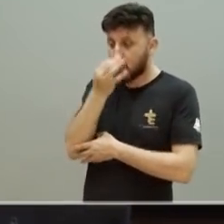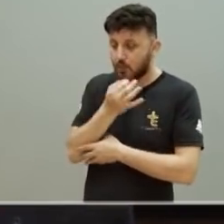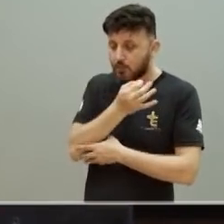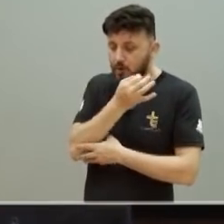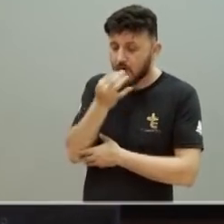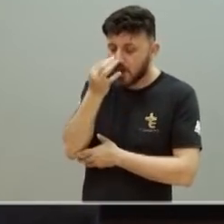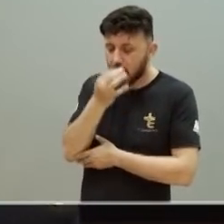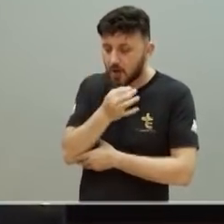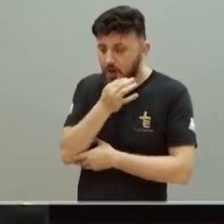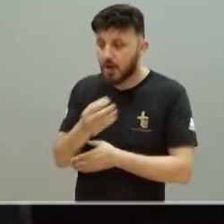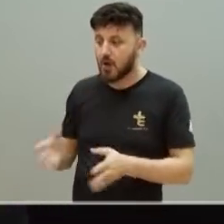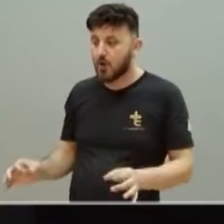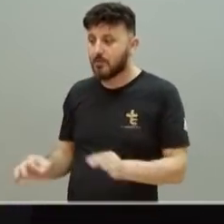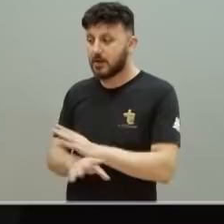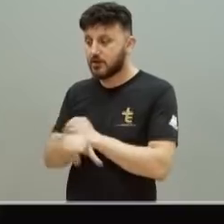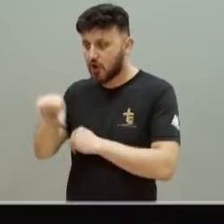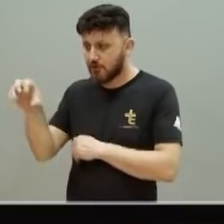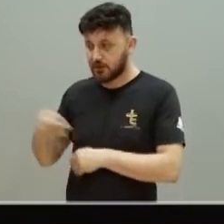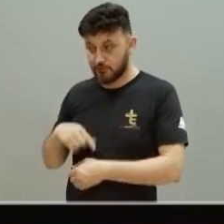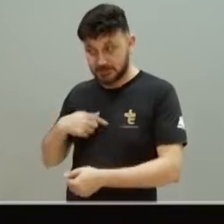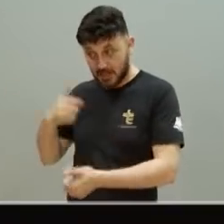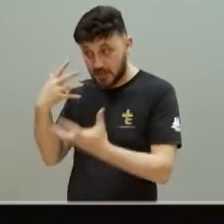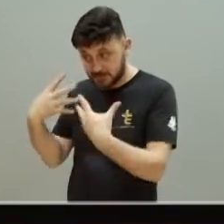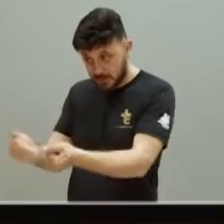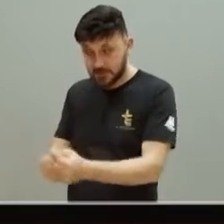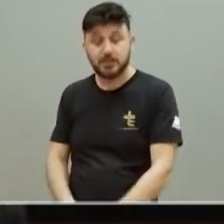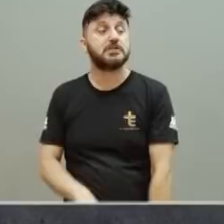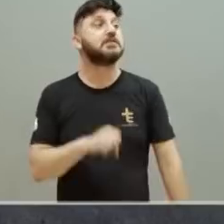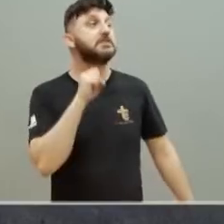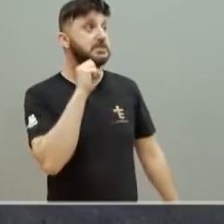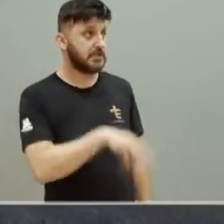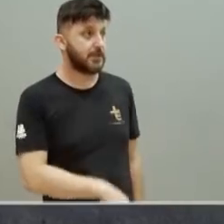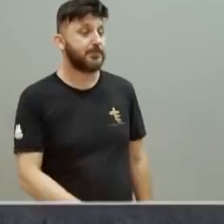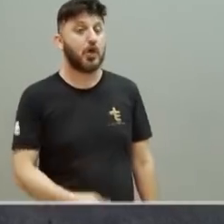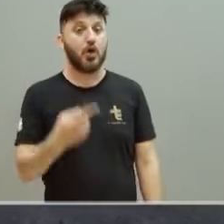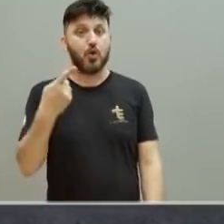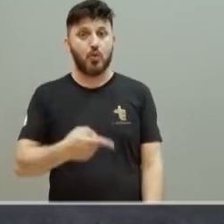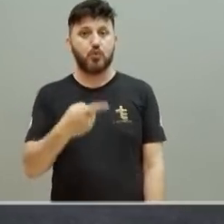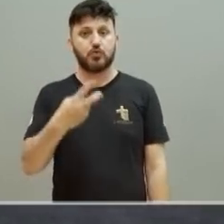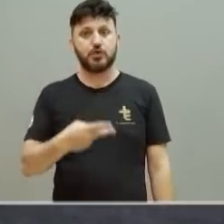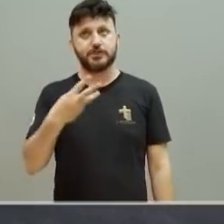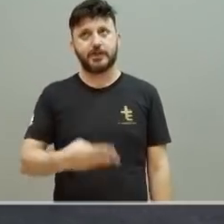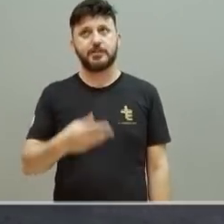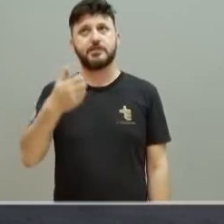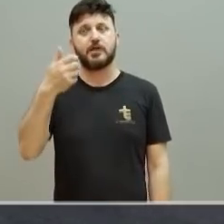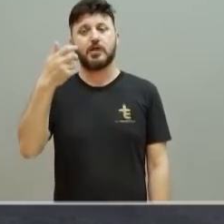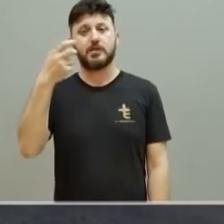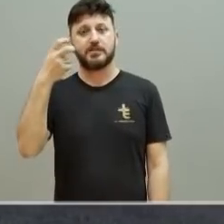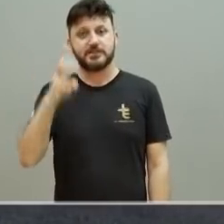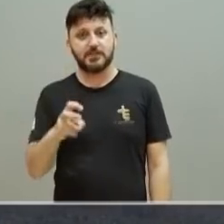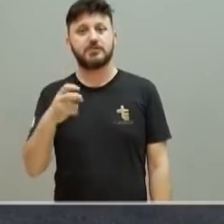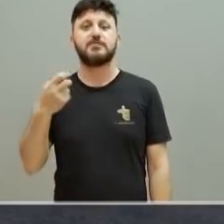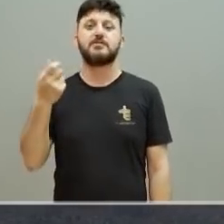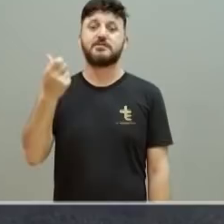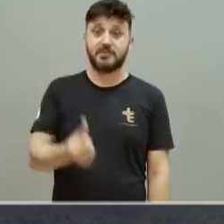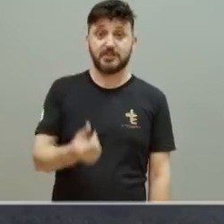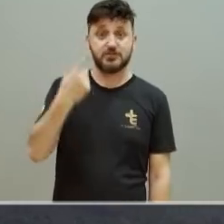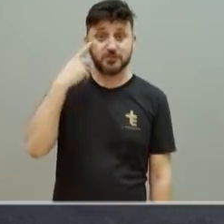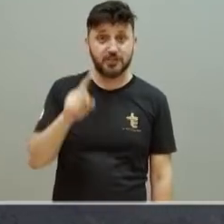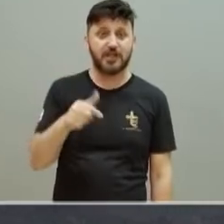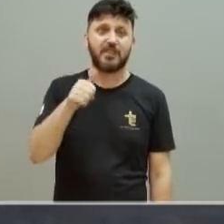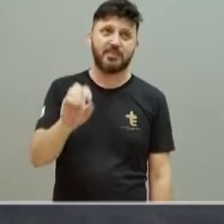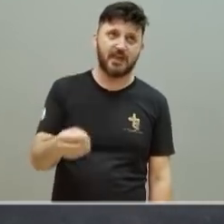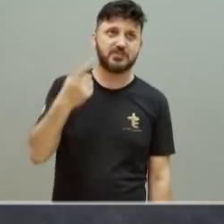completar 90. Você topa? Ela disse: eu topo. Resumindo, primeiro, segundo, décimo dia, décimo primeiro, décimo quinto dia,